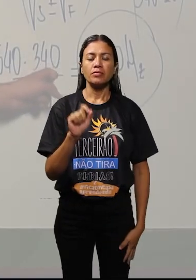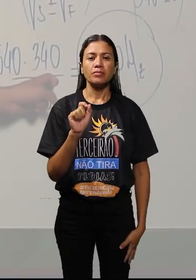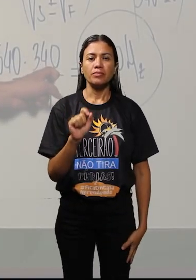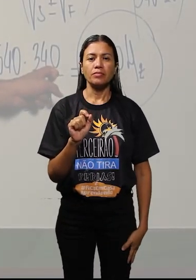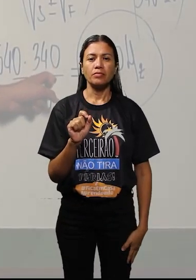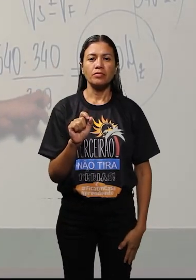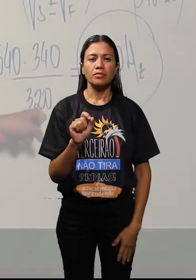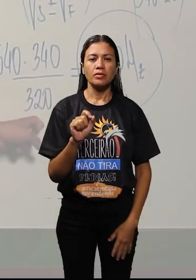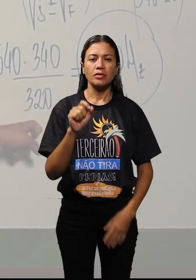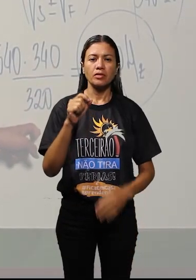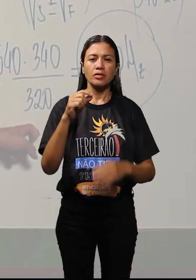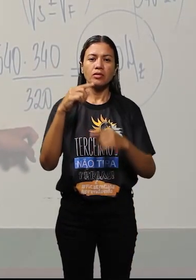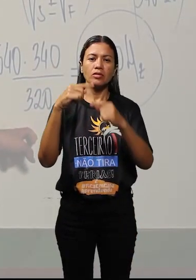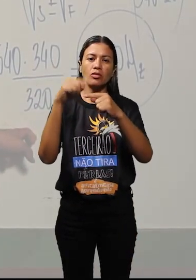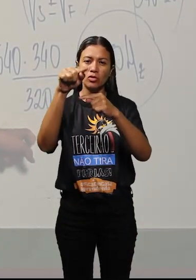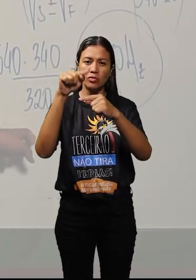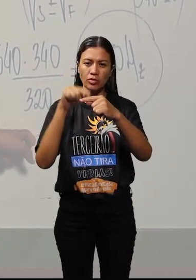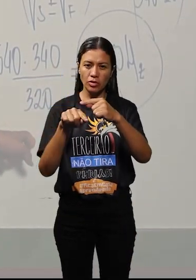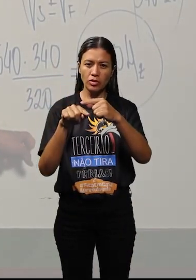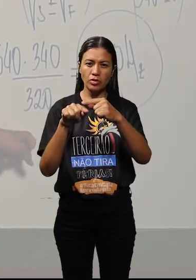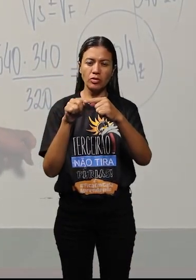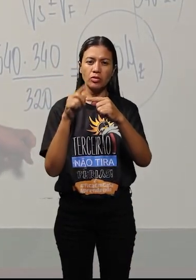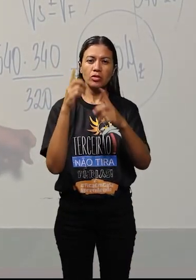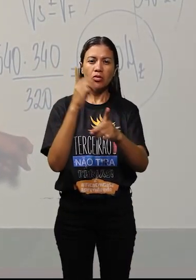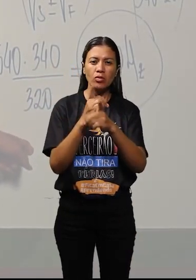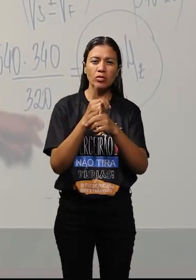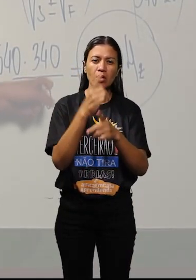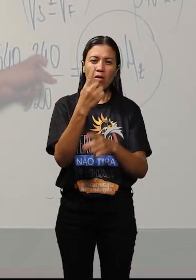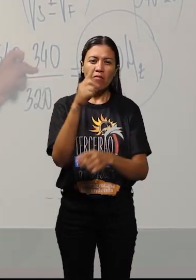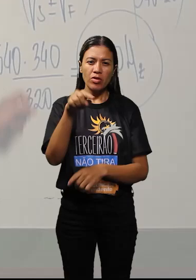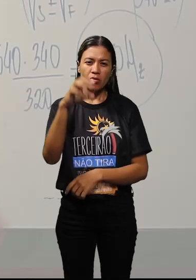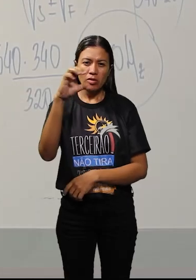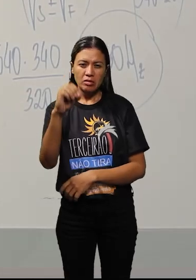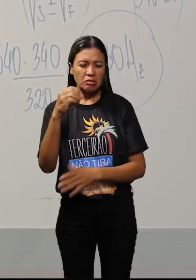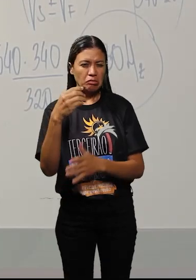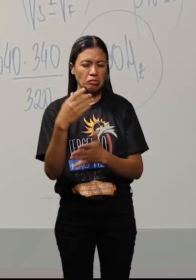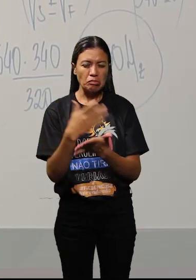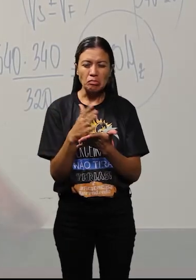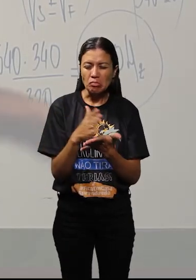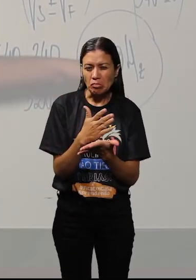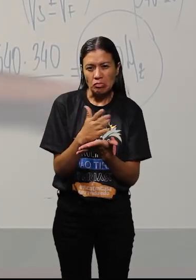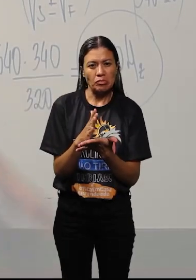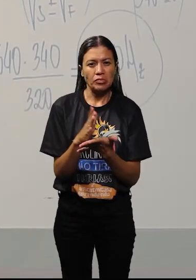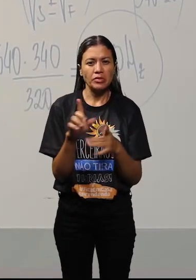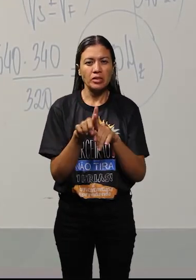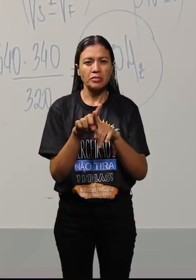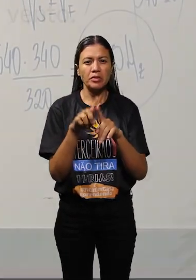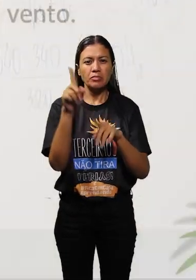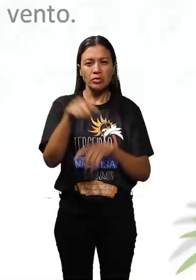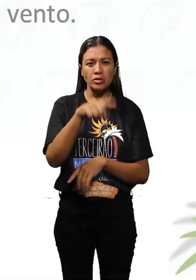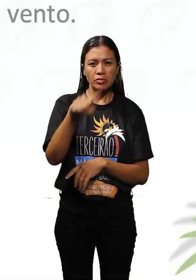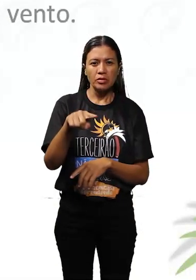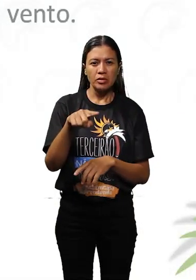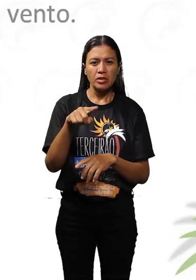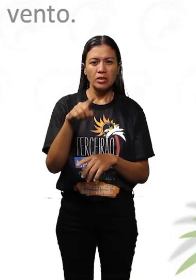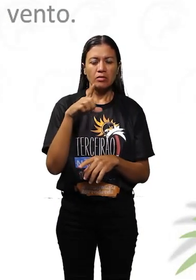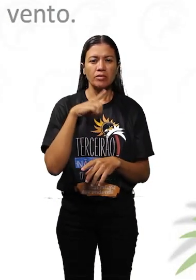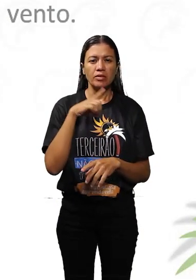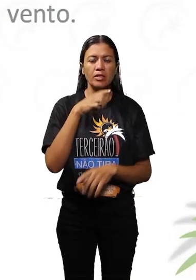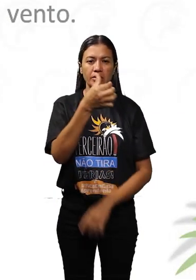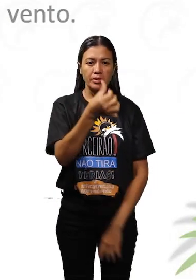né? Se você dividir 340 por 320, você vai encontrar 1,0 alguma coisa aí, que multiplicando pelo 640, isso vai dar aproximadamente